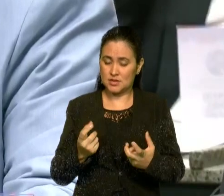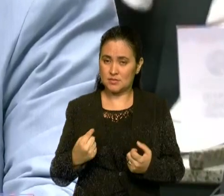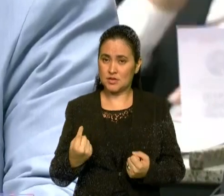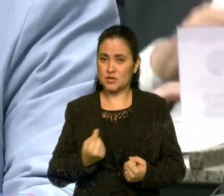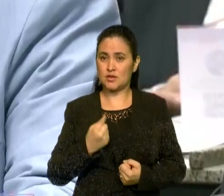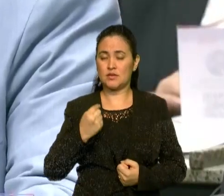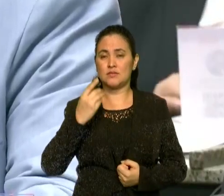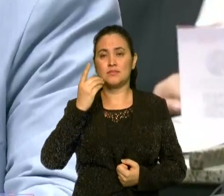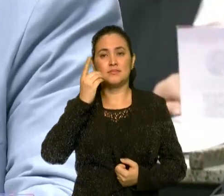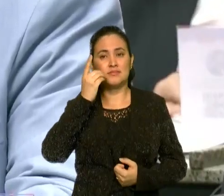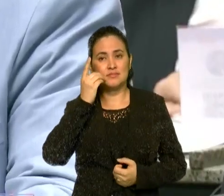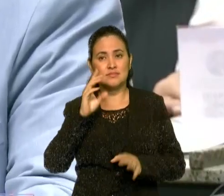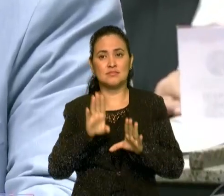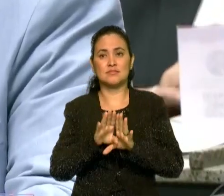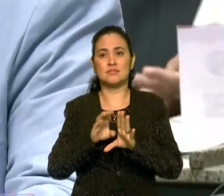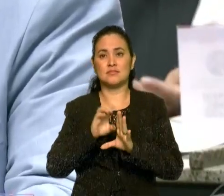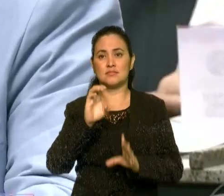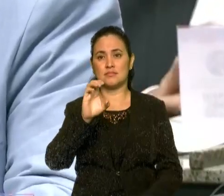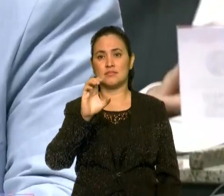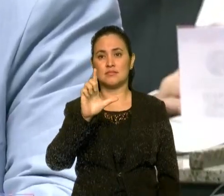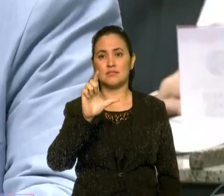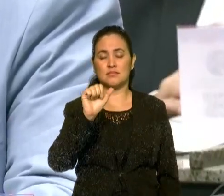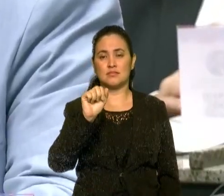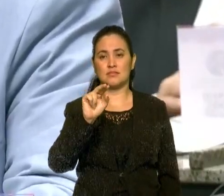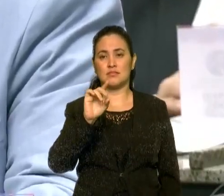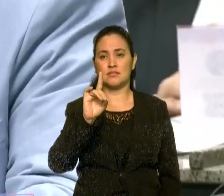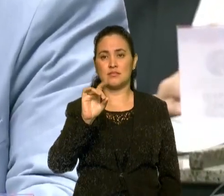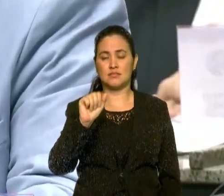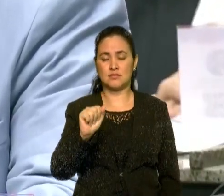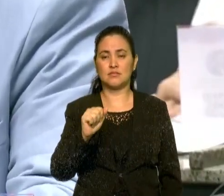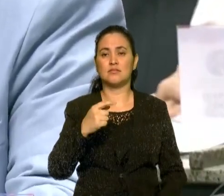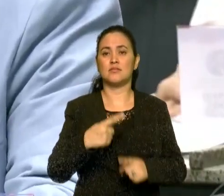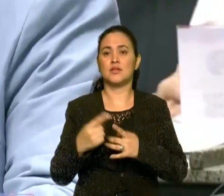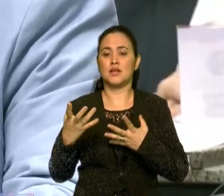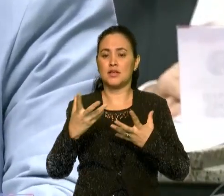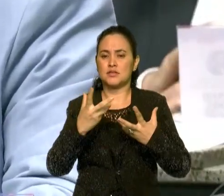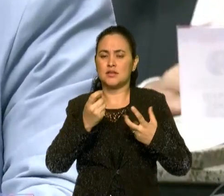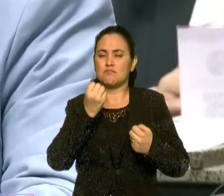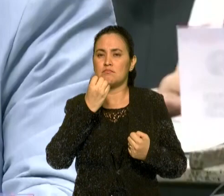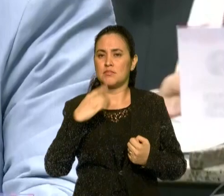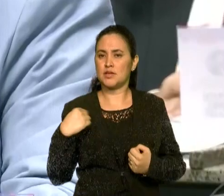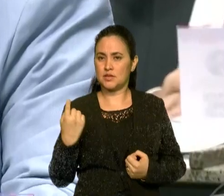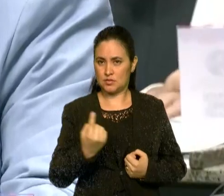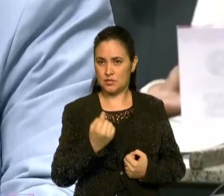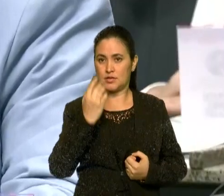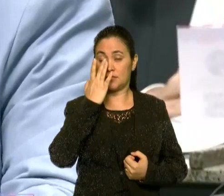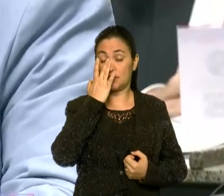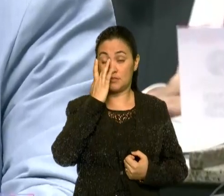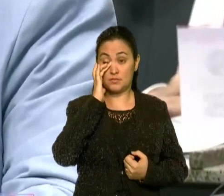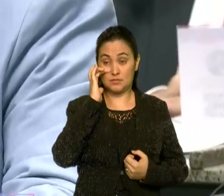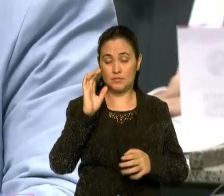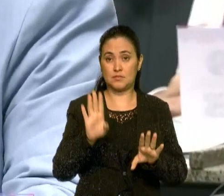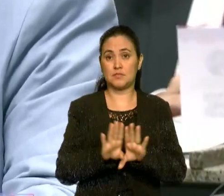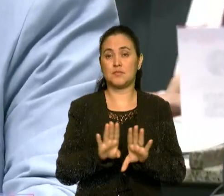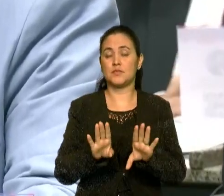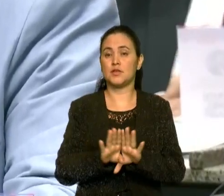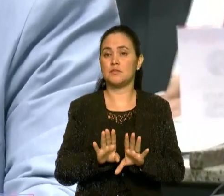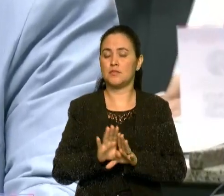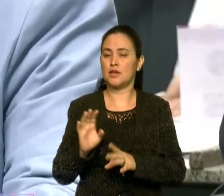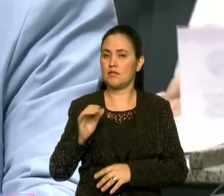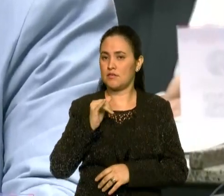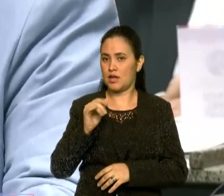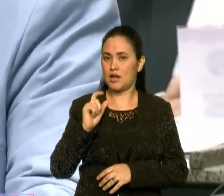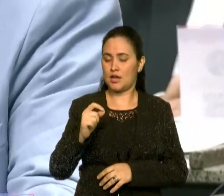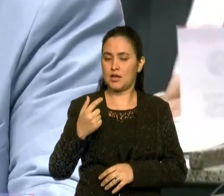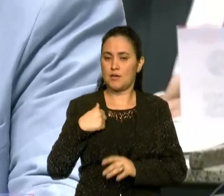Cláudia, por recepcionar tão bem a gente e me colocar também à disposição, porque sou filho